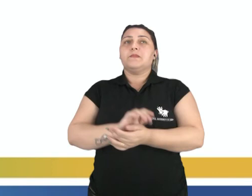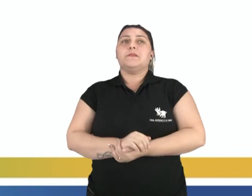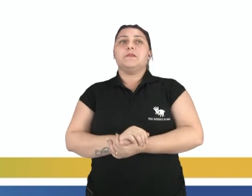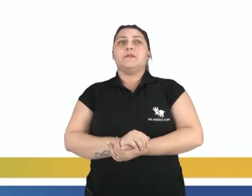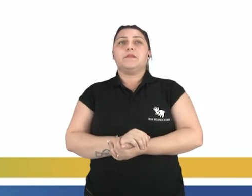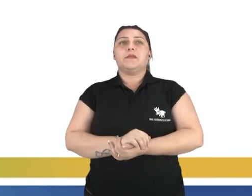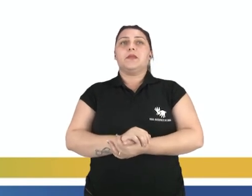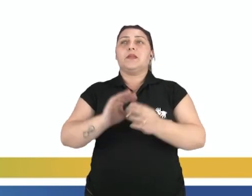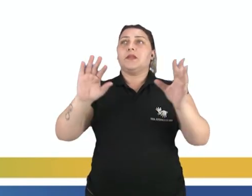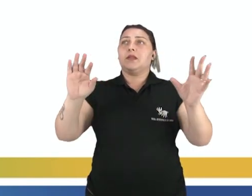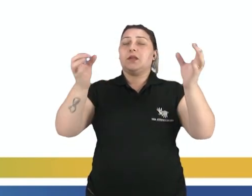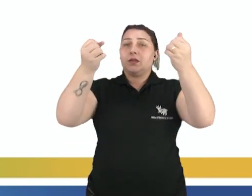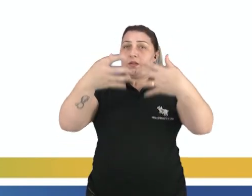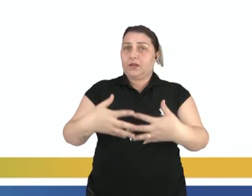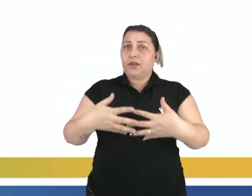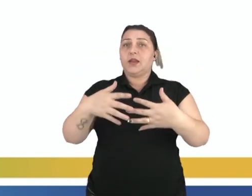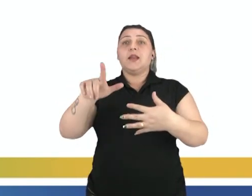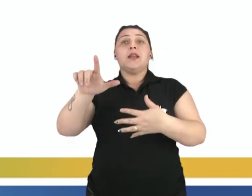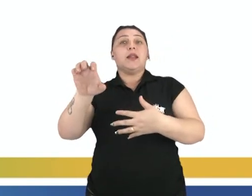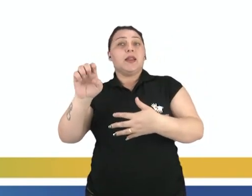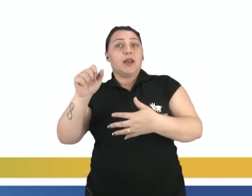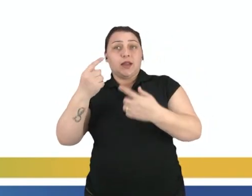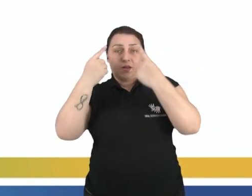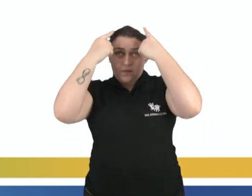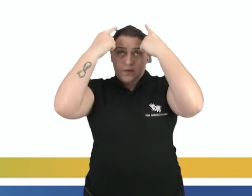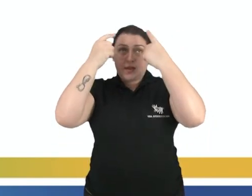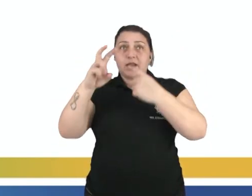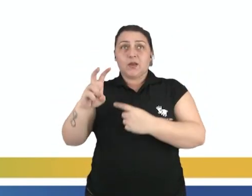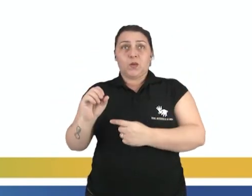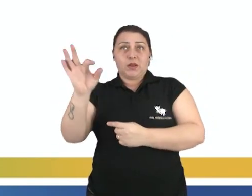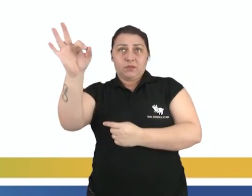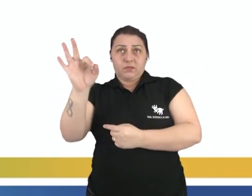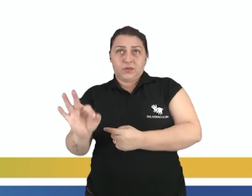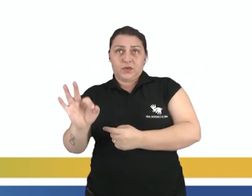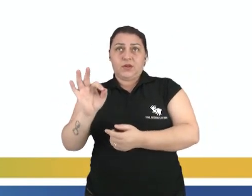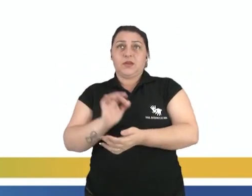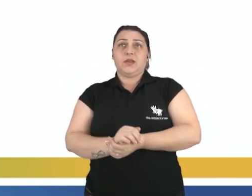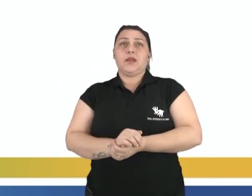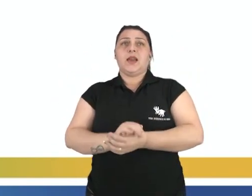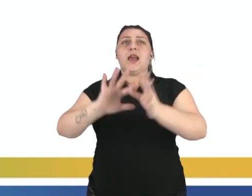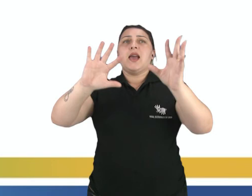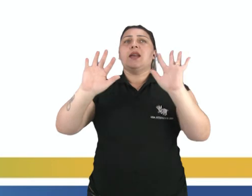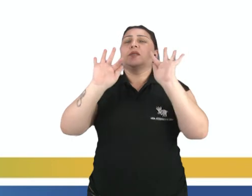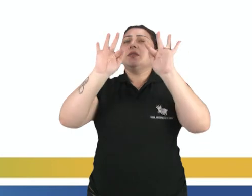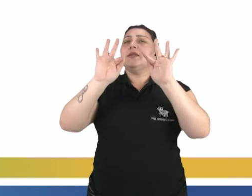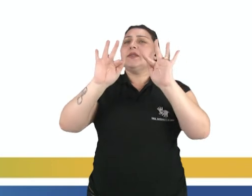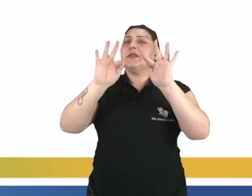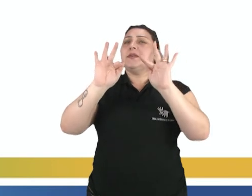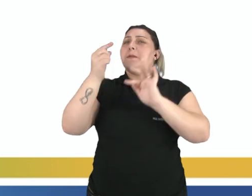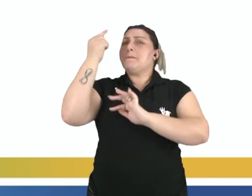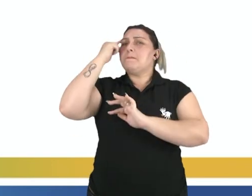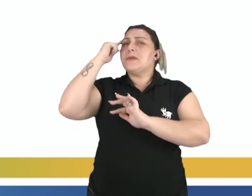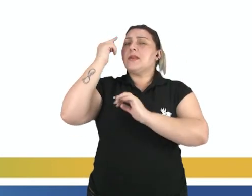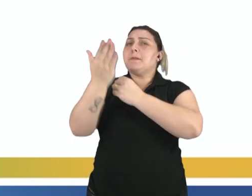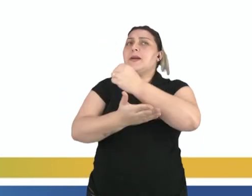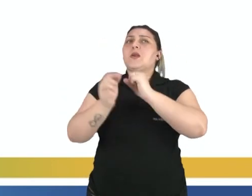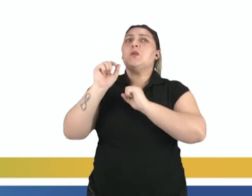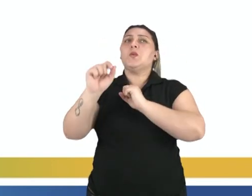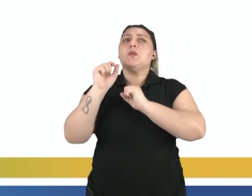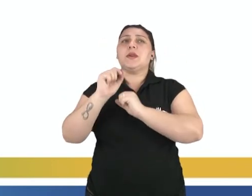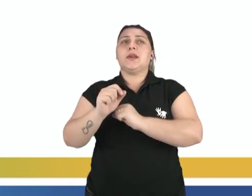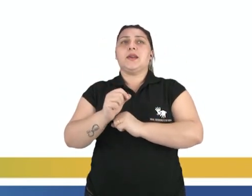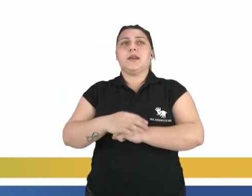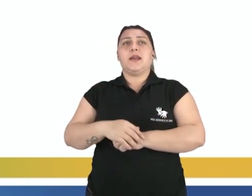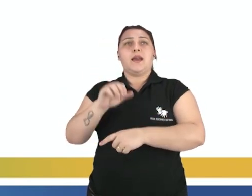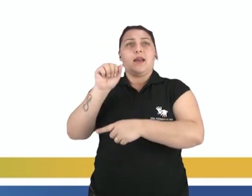Assim, concluiu que a chance de Leandro vir a ser calvo era de 50%. Essa conclusão baseia-se no fato de... Vamos